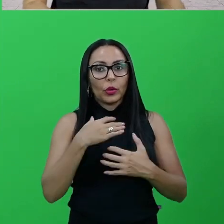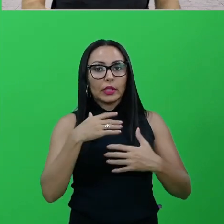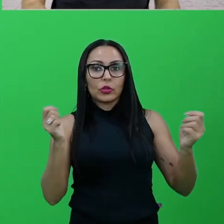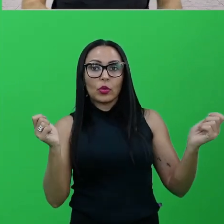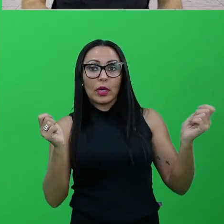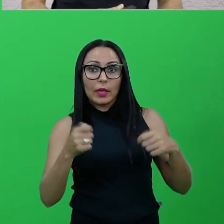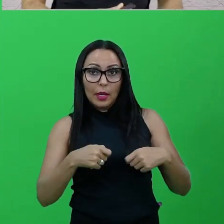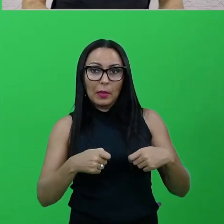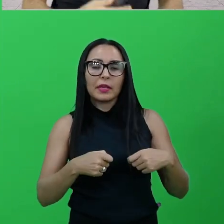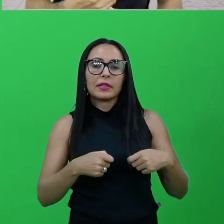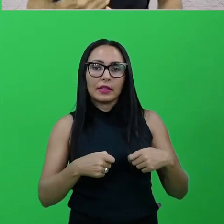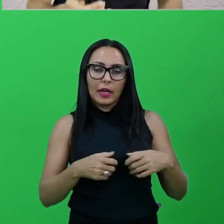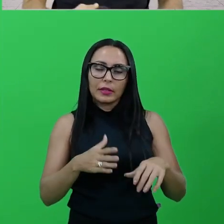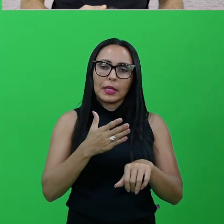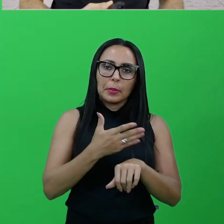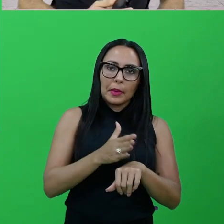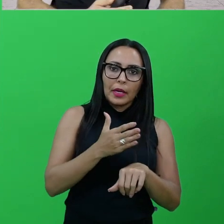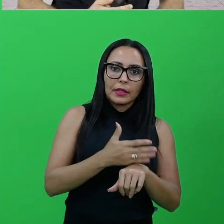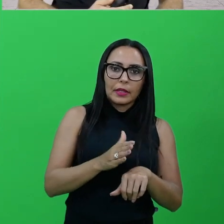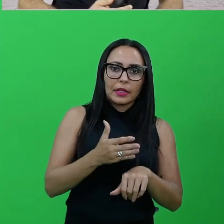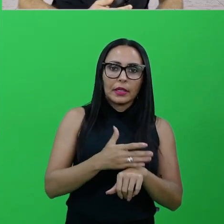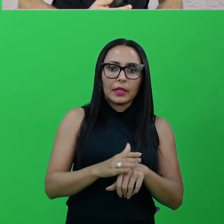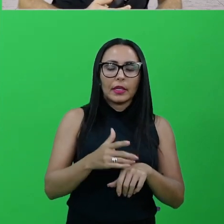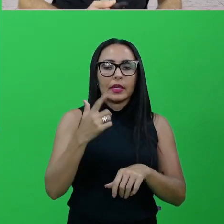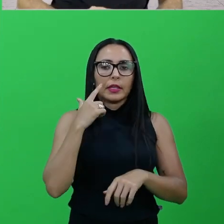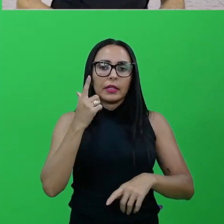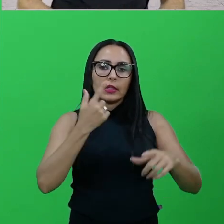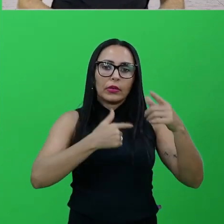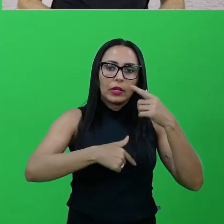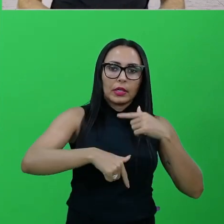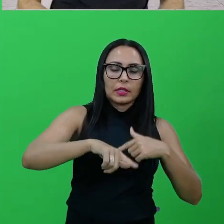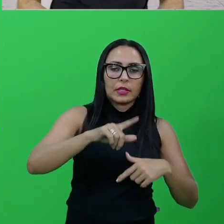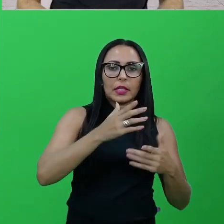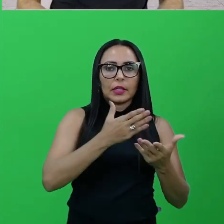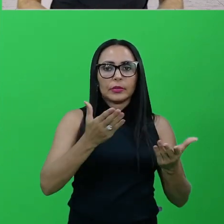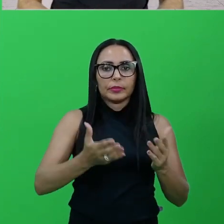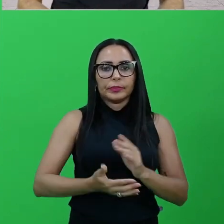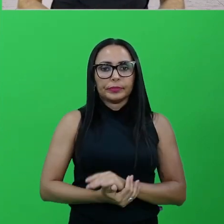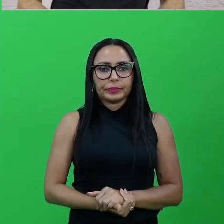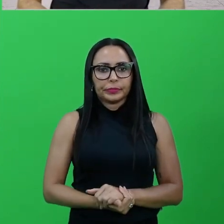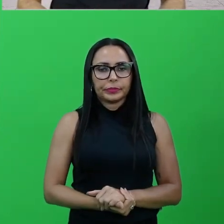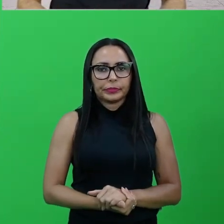ser colocada em prática e de alcançar o seu público-alvo.